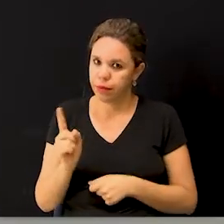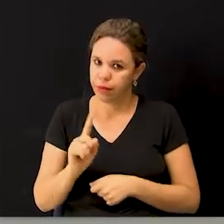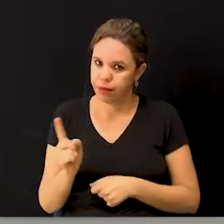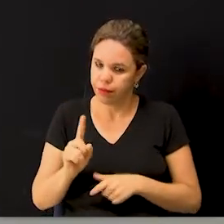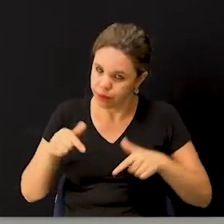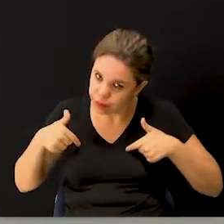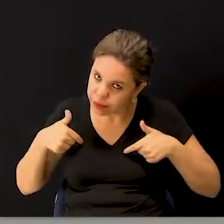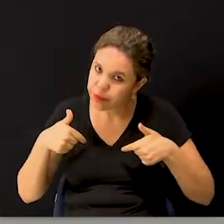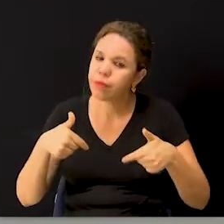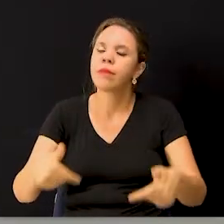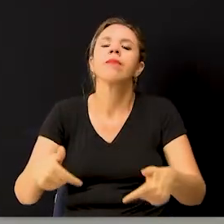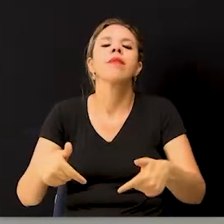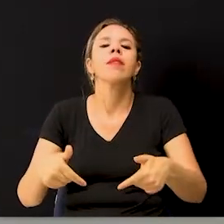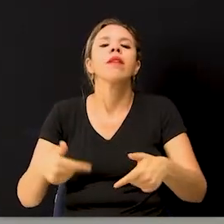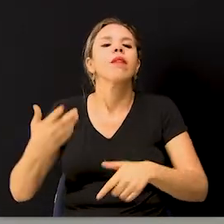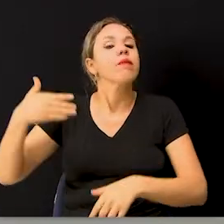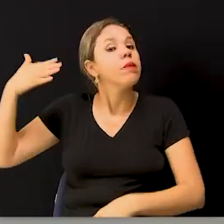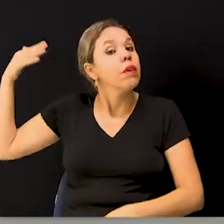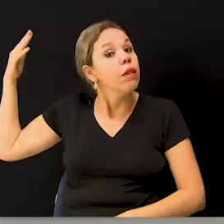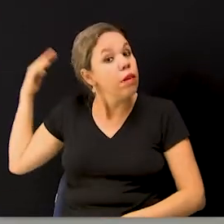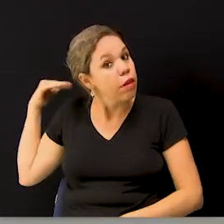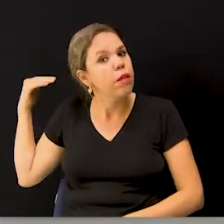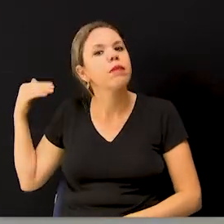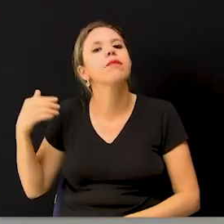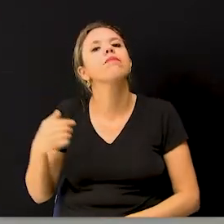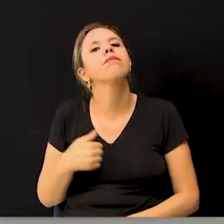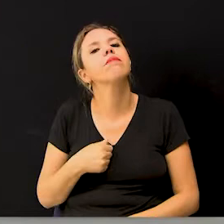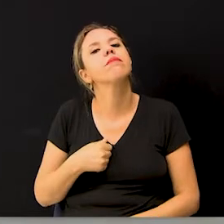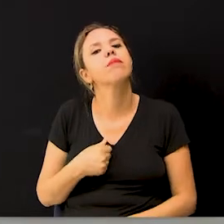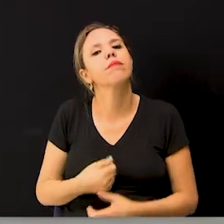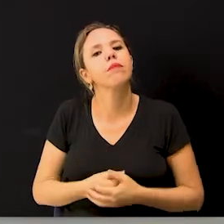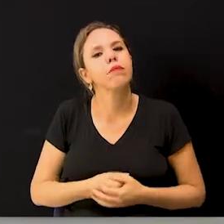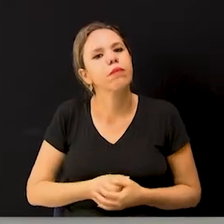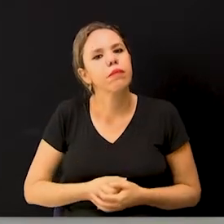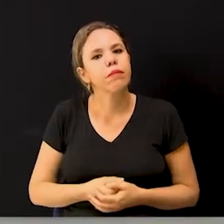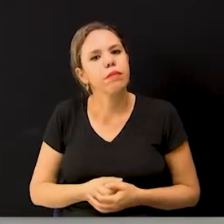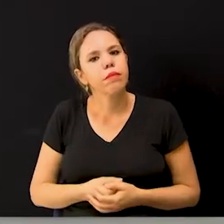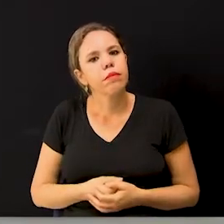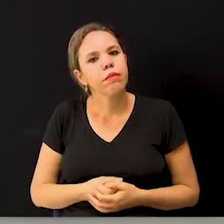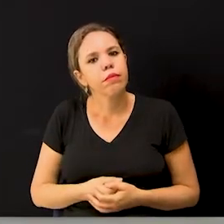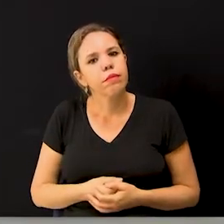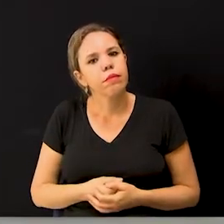mas por ação lá atrás dessa mesma